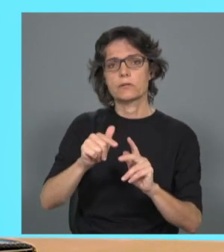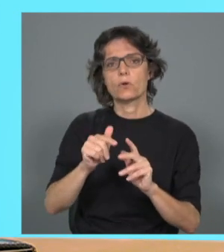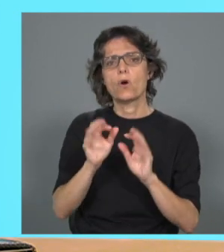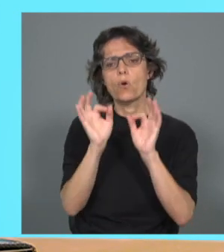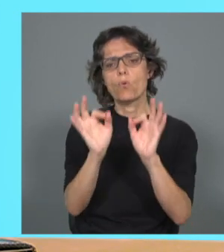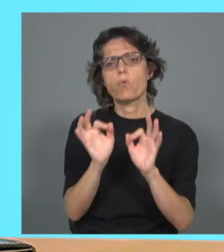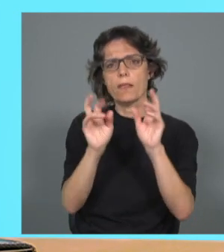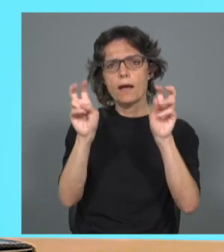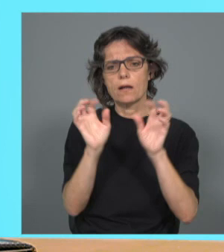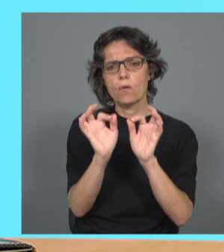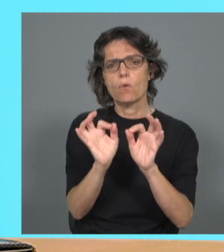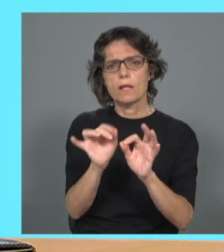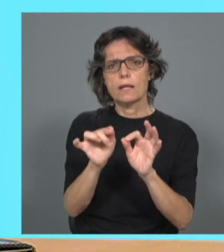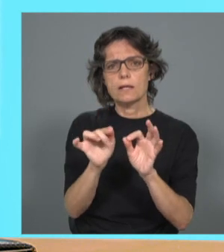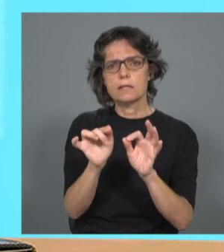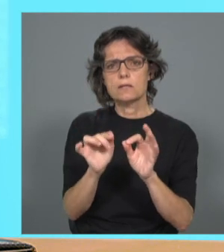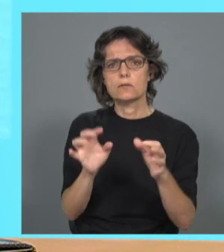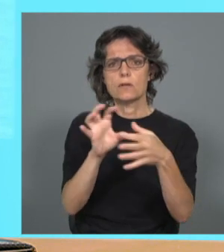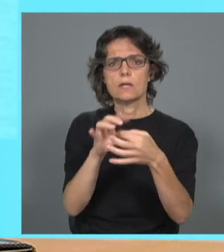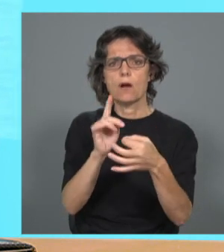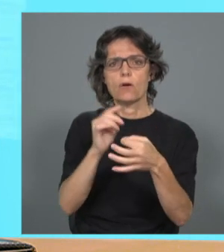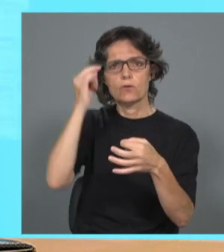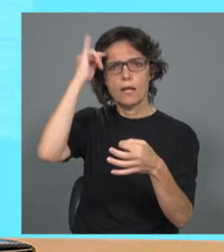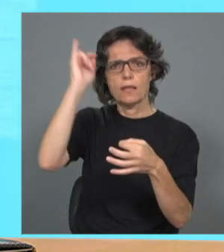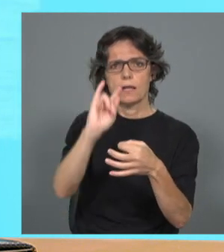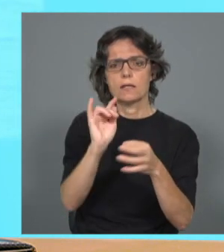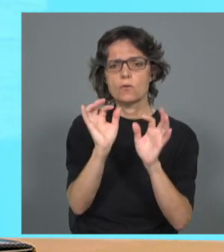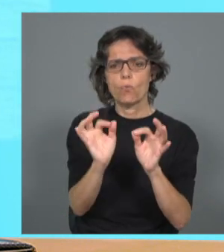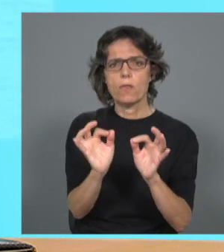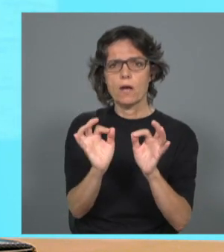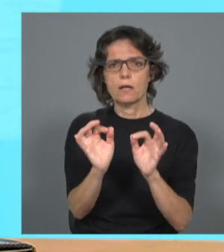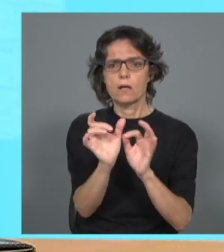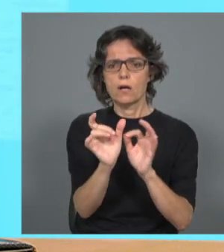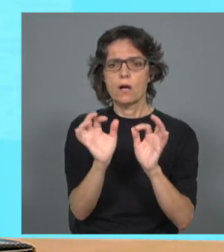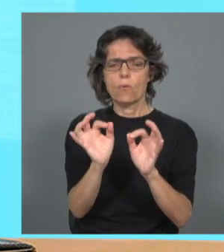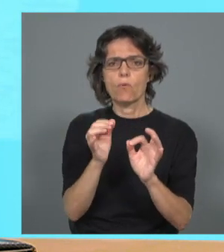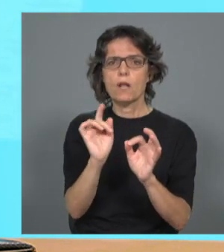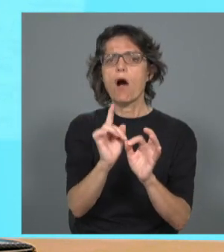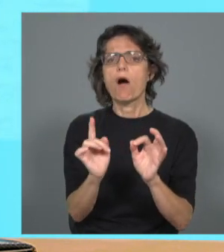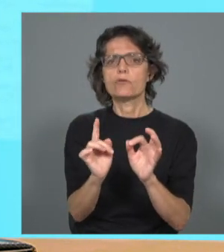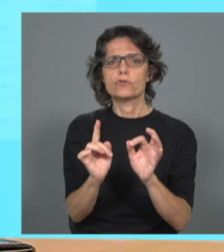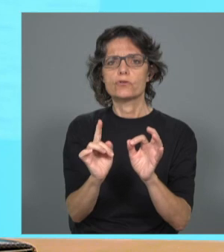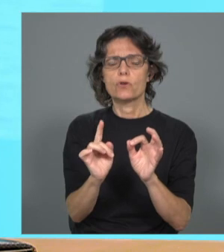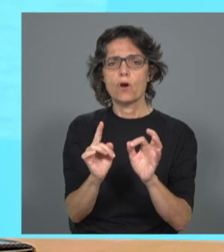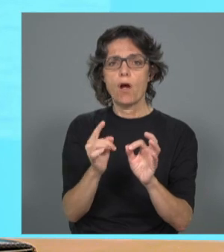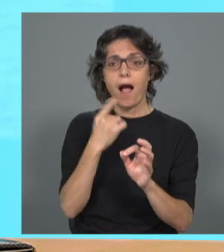para o ser e o tempo, que no fundo nos remete exatamente para esta ideia. O cuidar, ou o cuidado, não são apenas